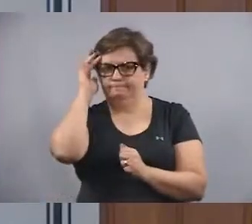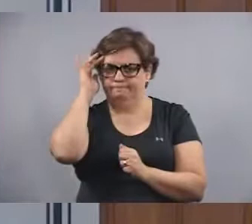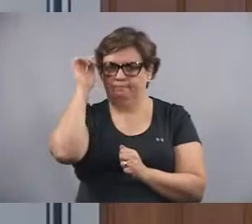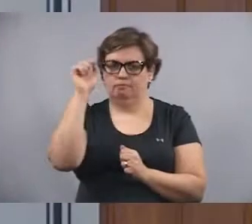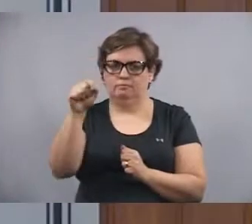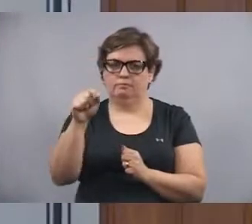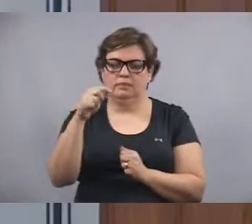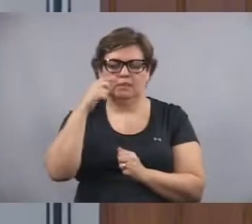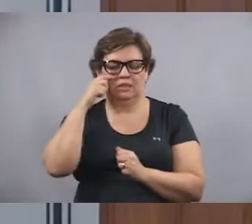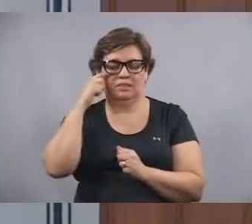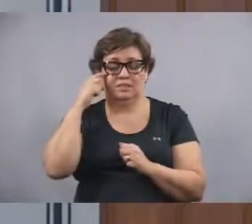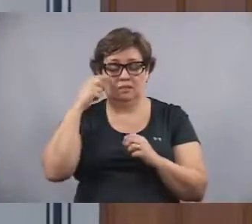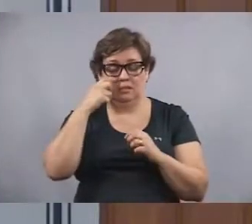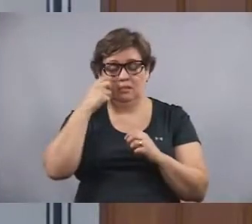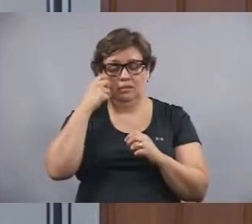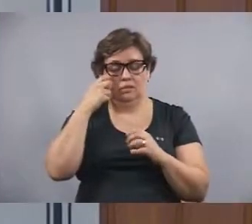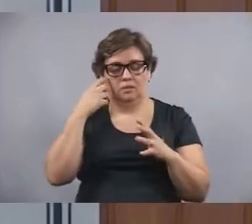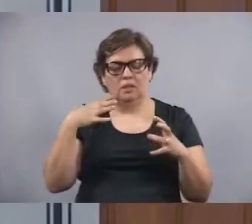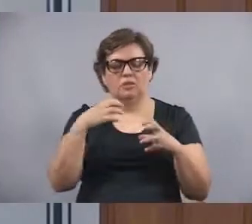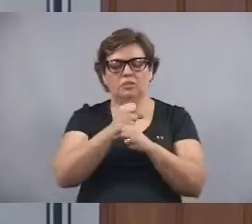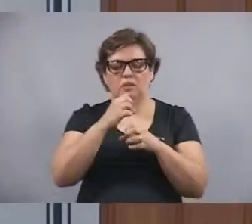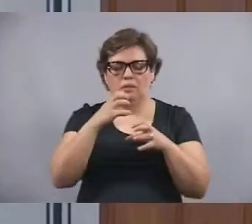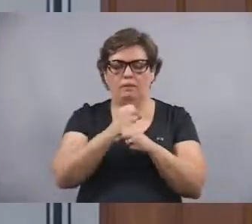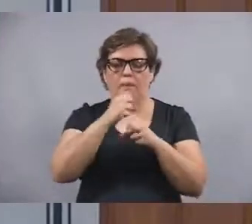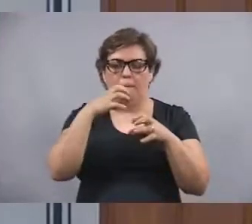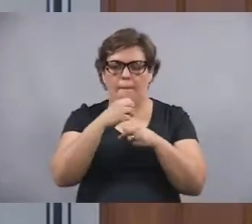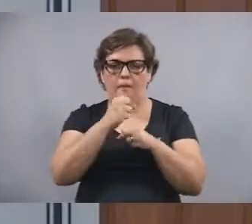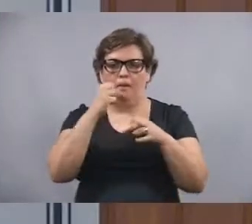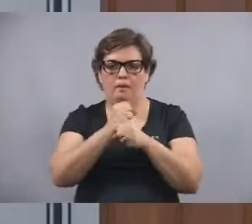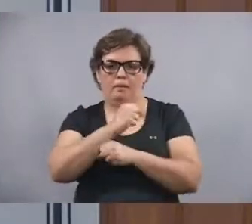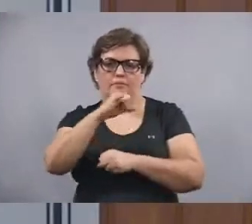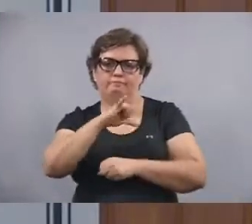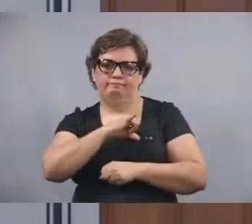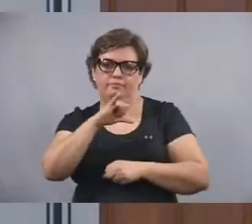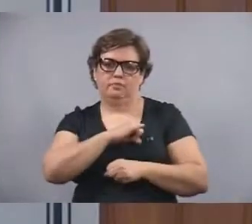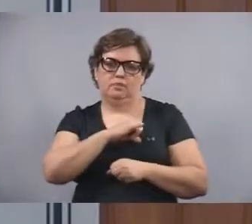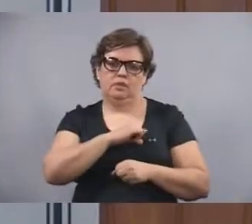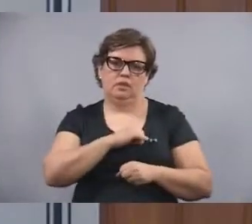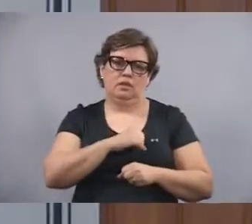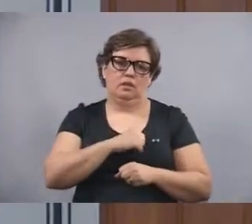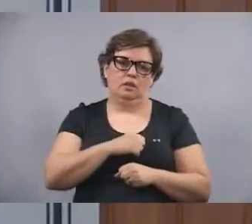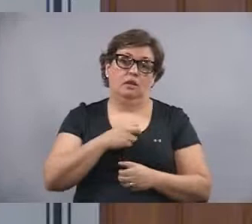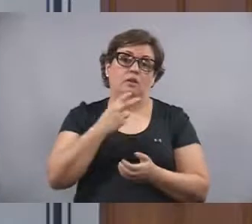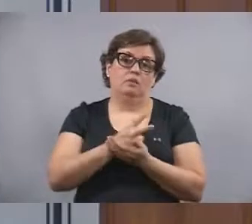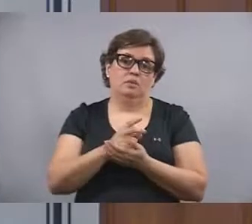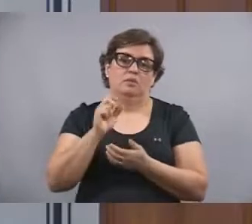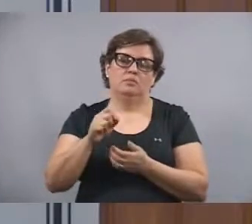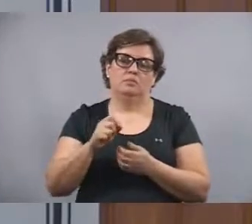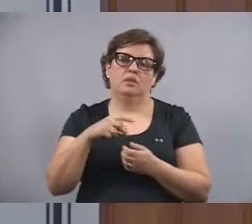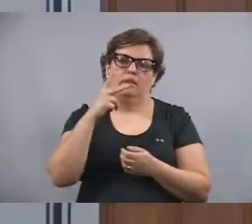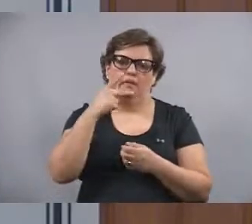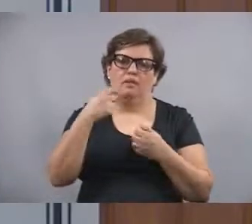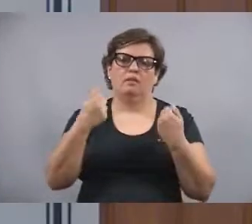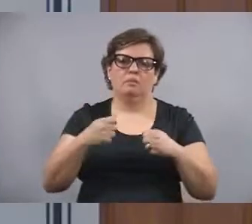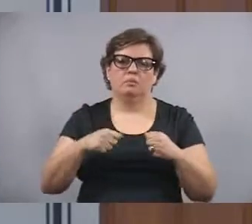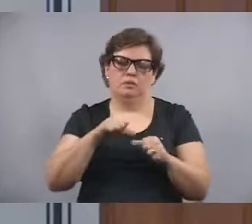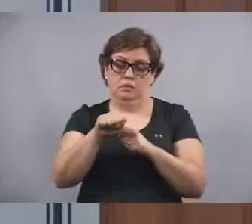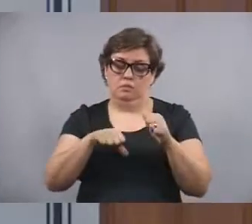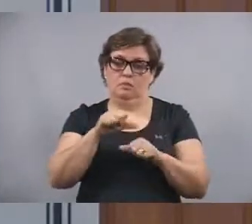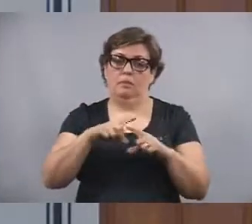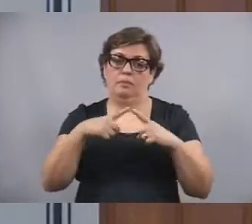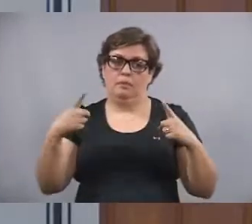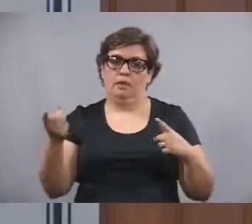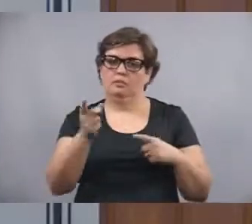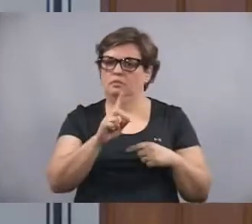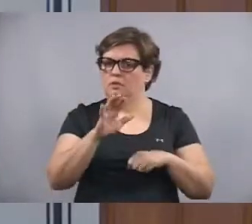vai ser uma cadeia de prejudicial. Mesmo que aponte que há necessidade de algumas mudanças, mas não